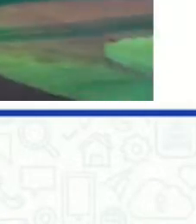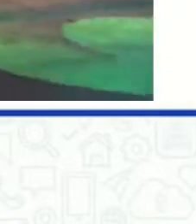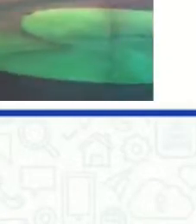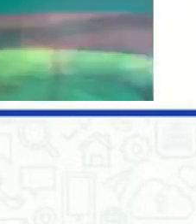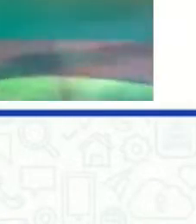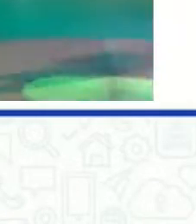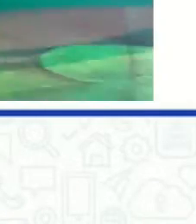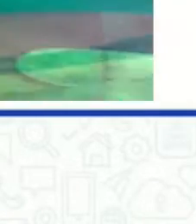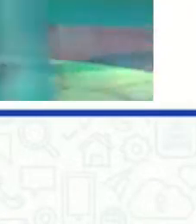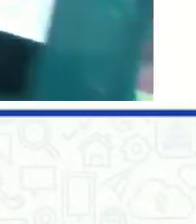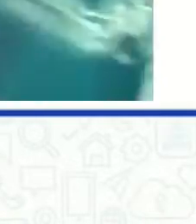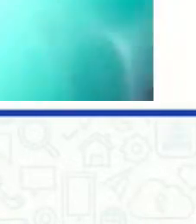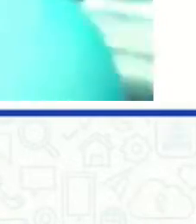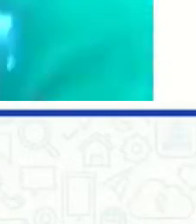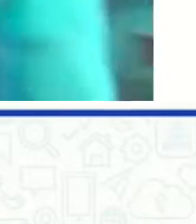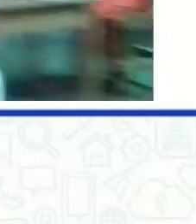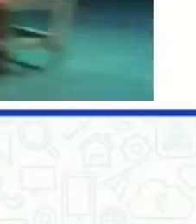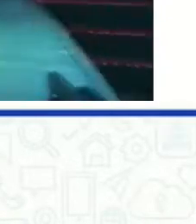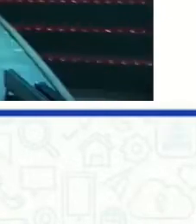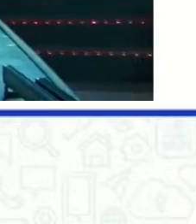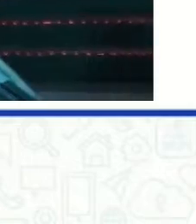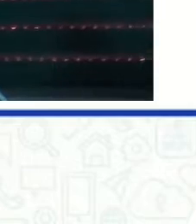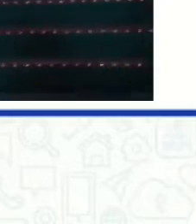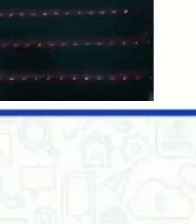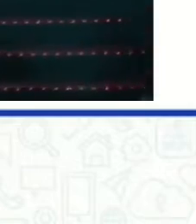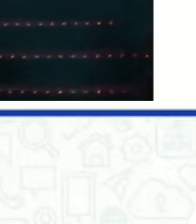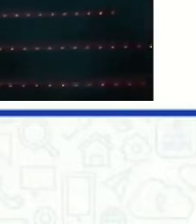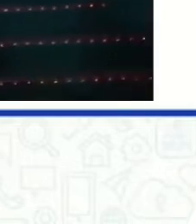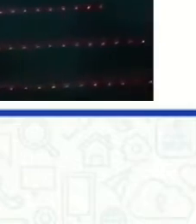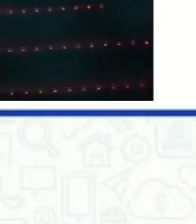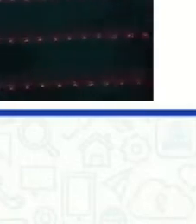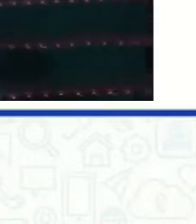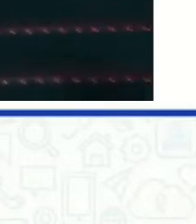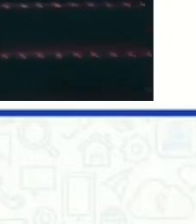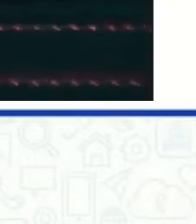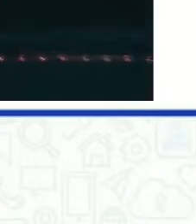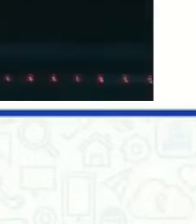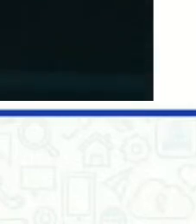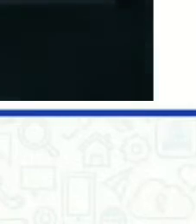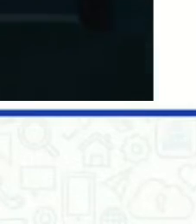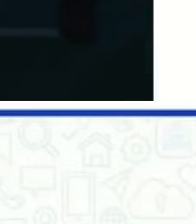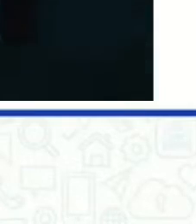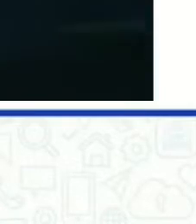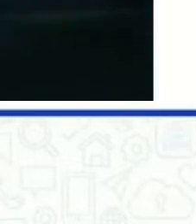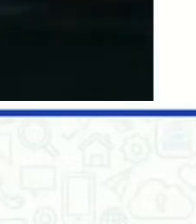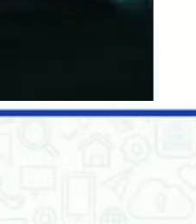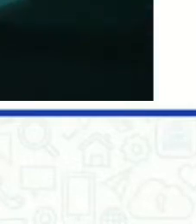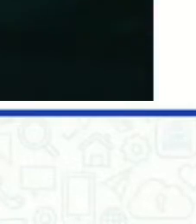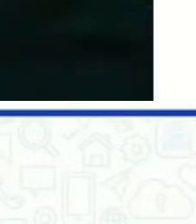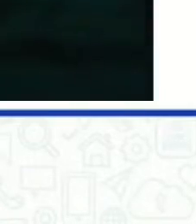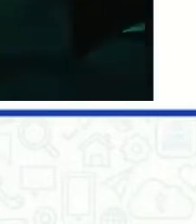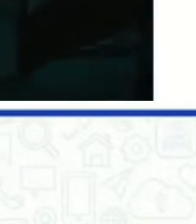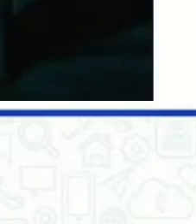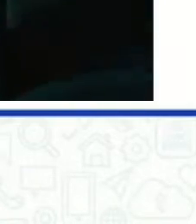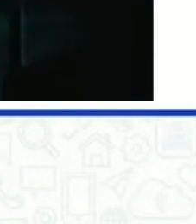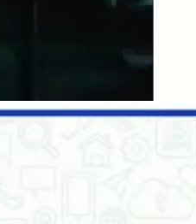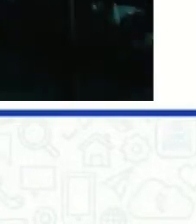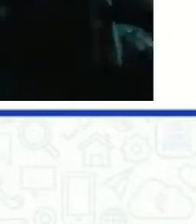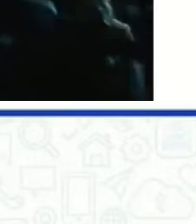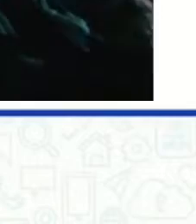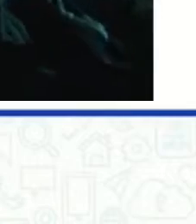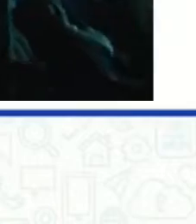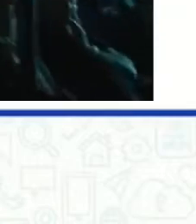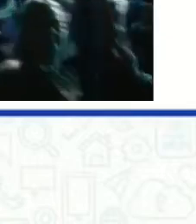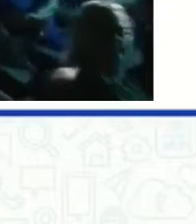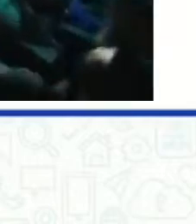em milhões, I, penis, about millions. falo em